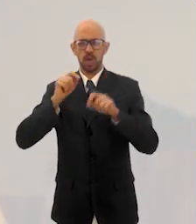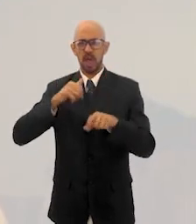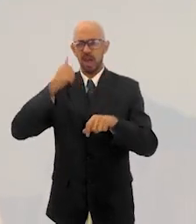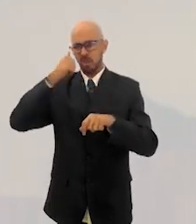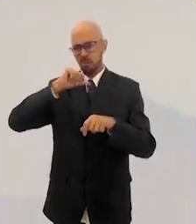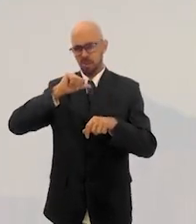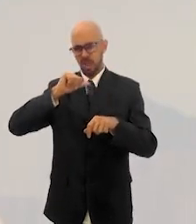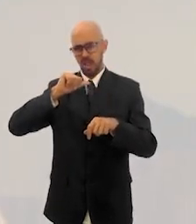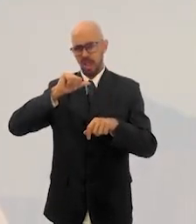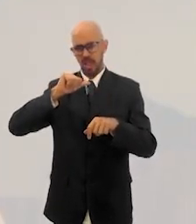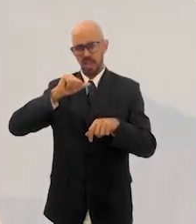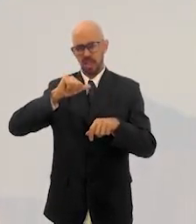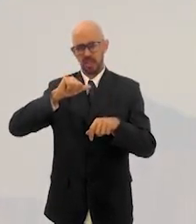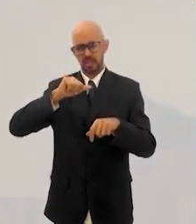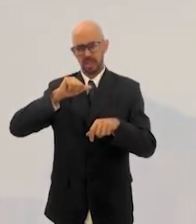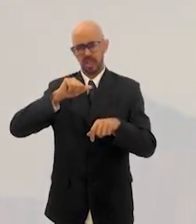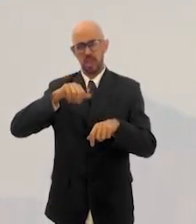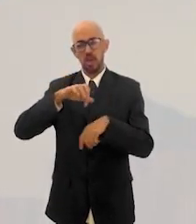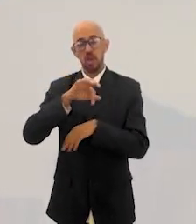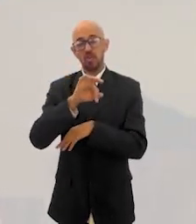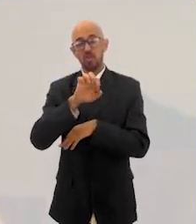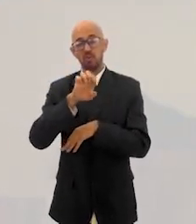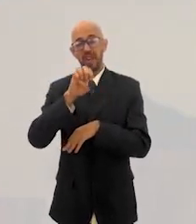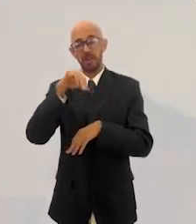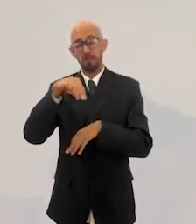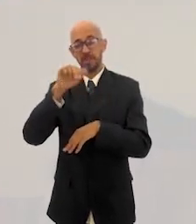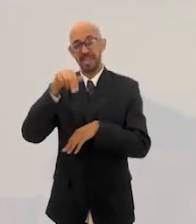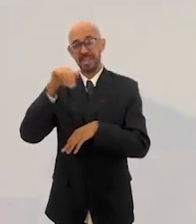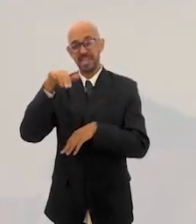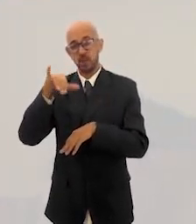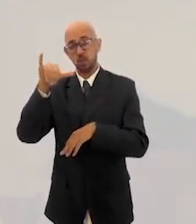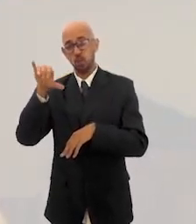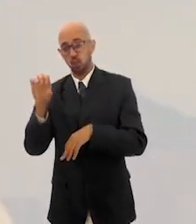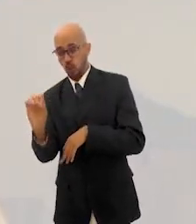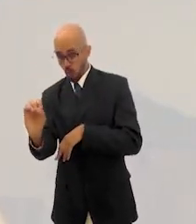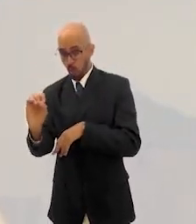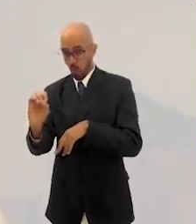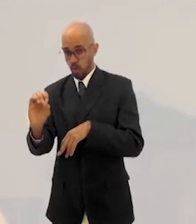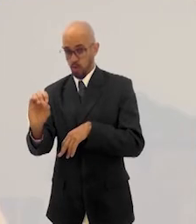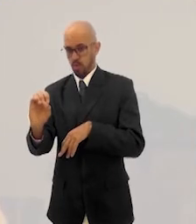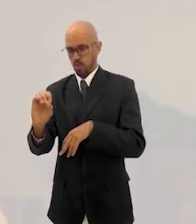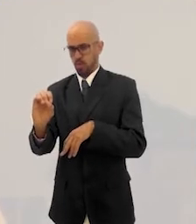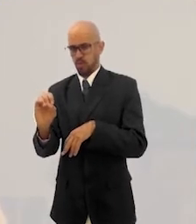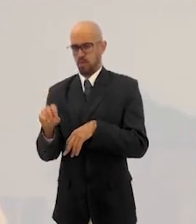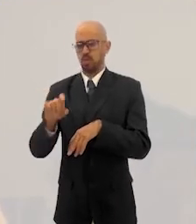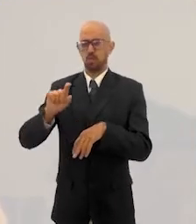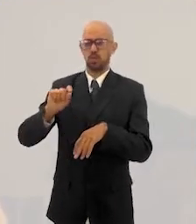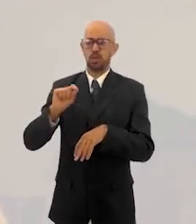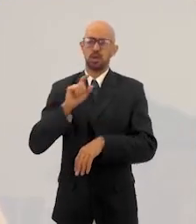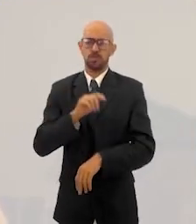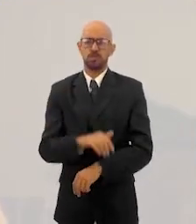a mulher e principalmente sobre o feminino. Não exatamente só a mulher, mas o feminino.